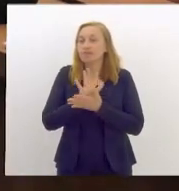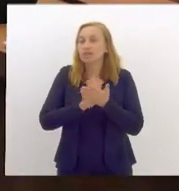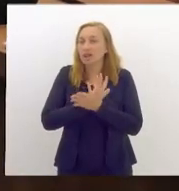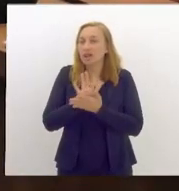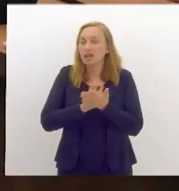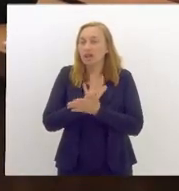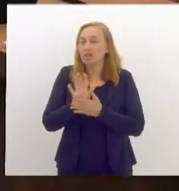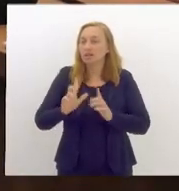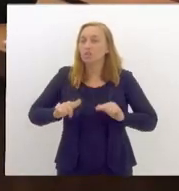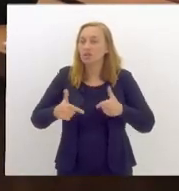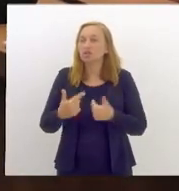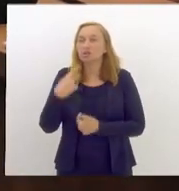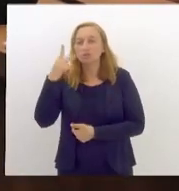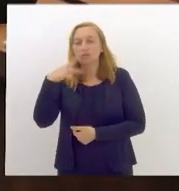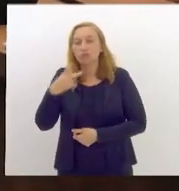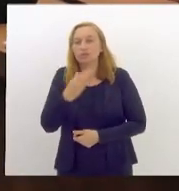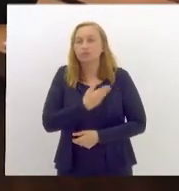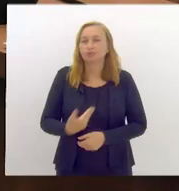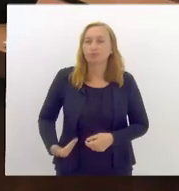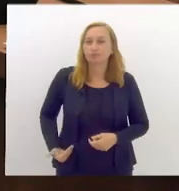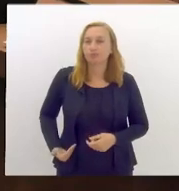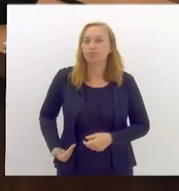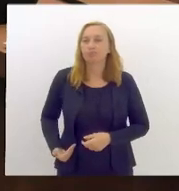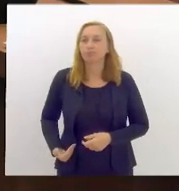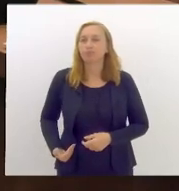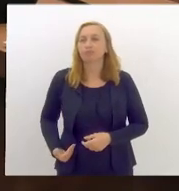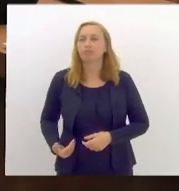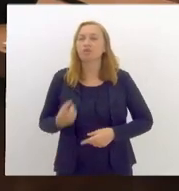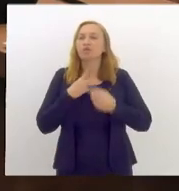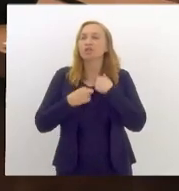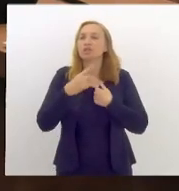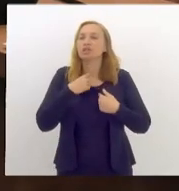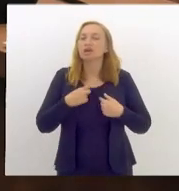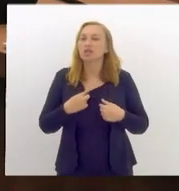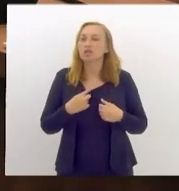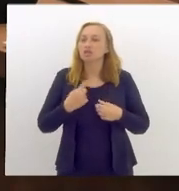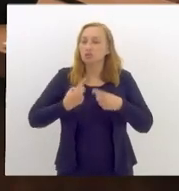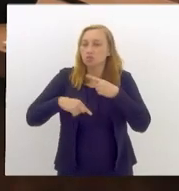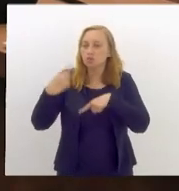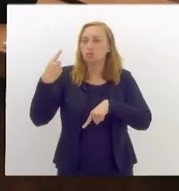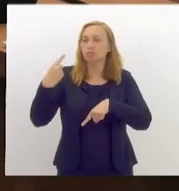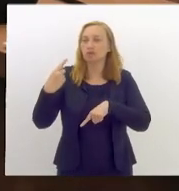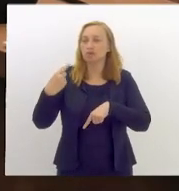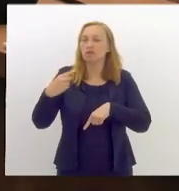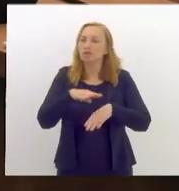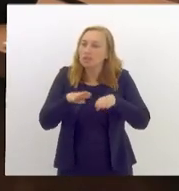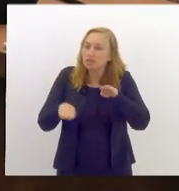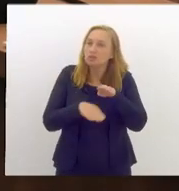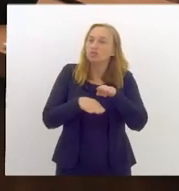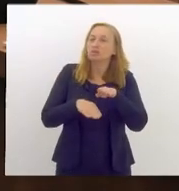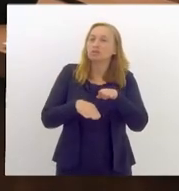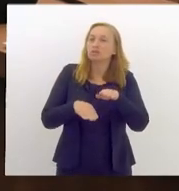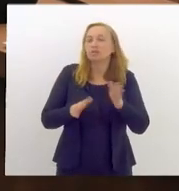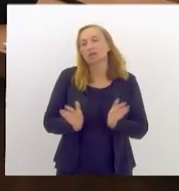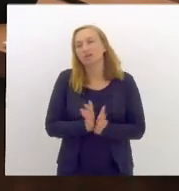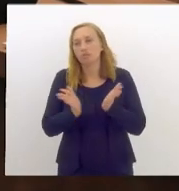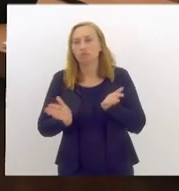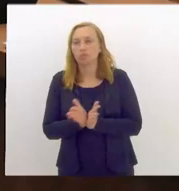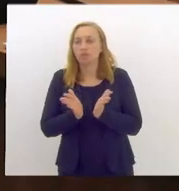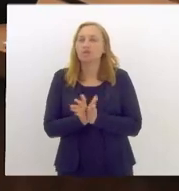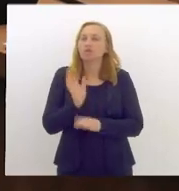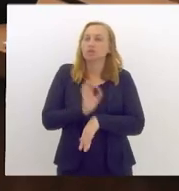político desse Governador com vontade política de superar as desigualdades e a pobreza